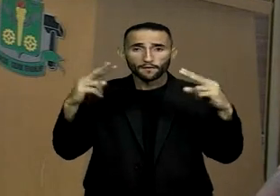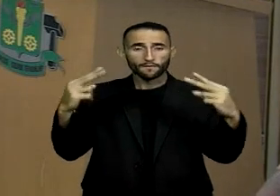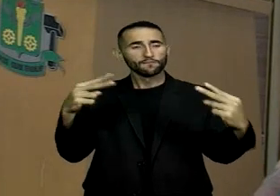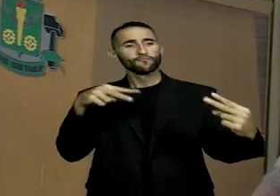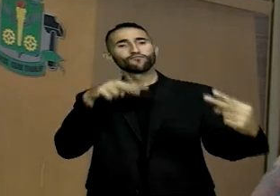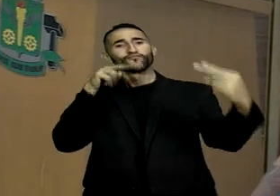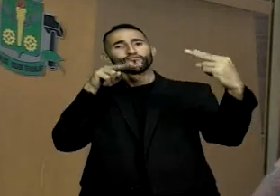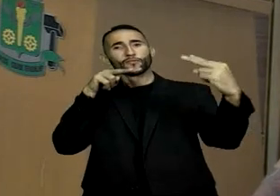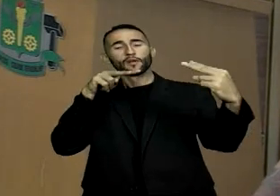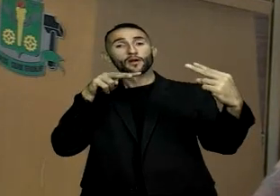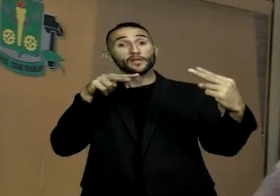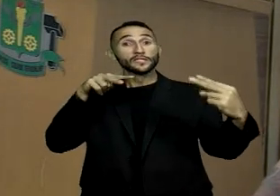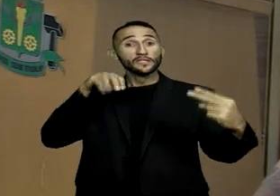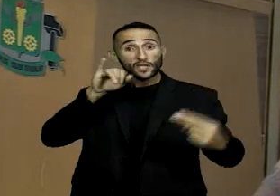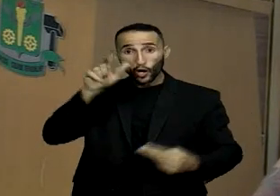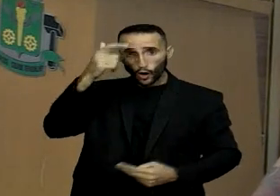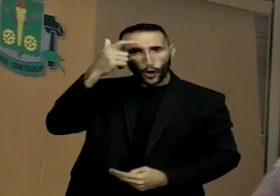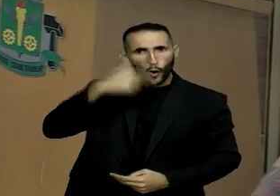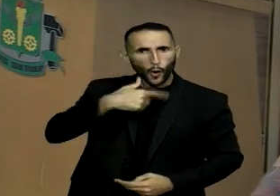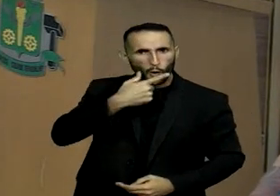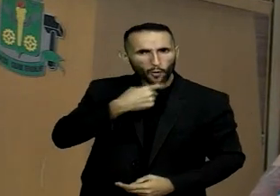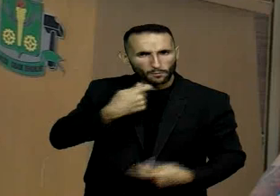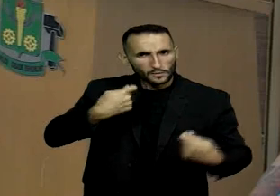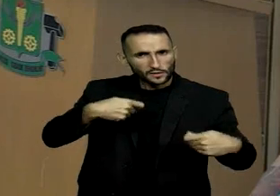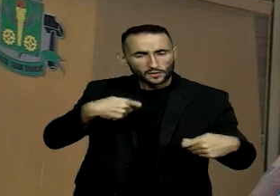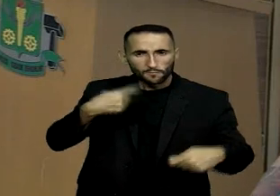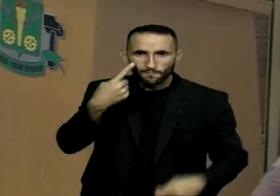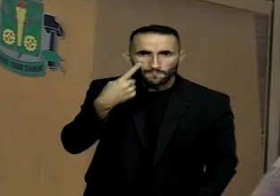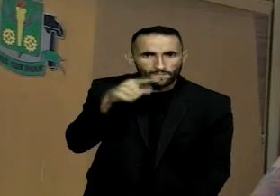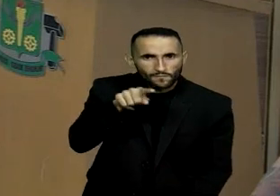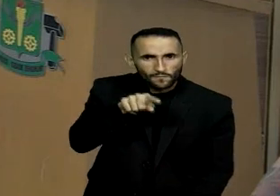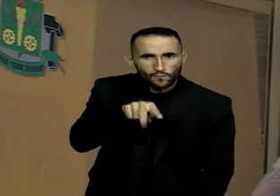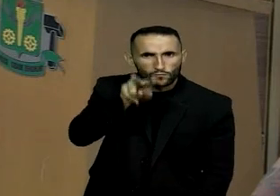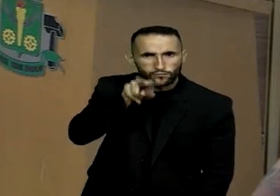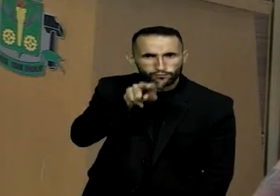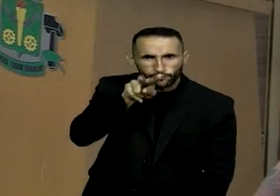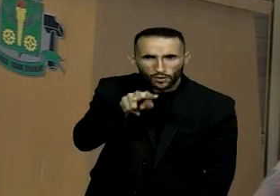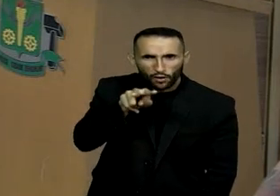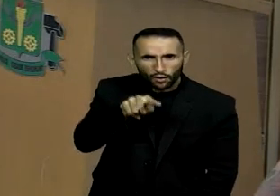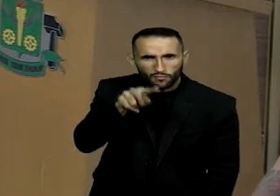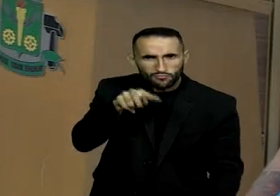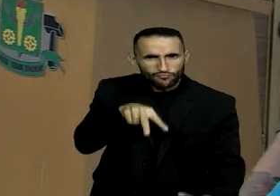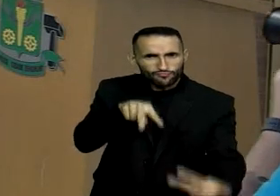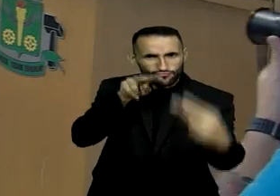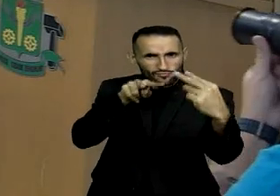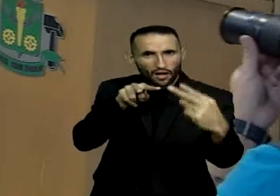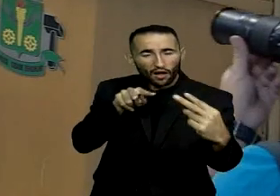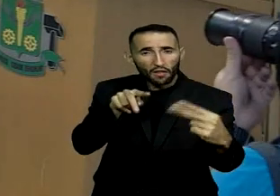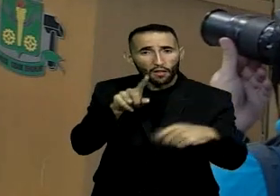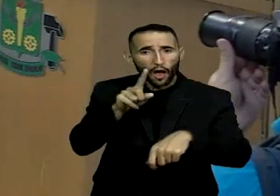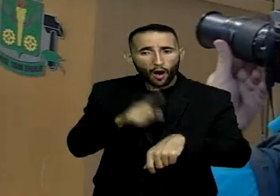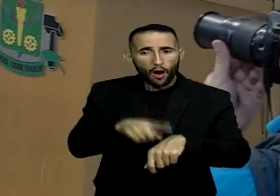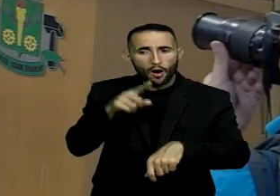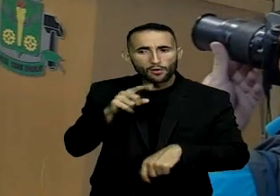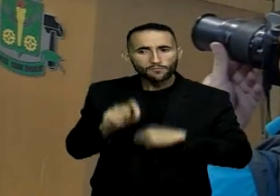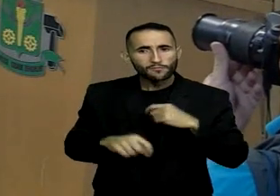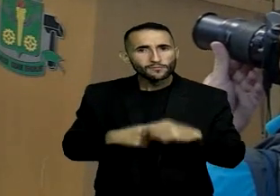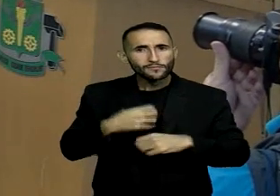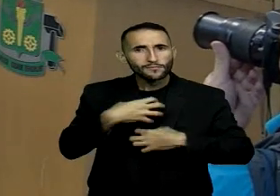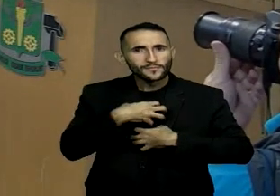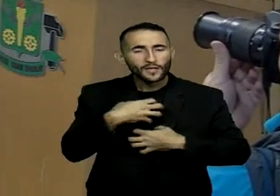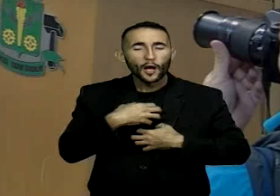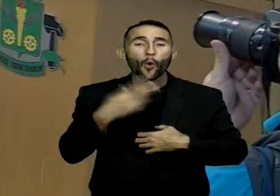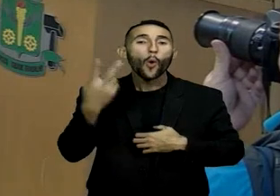que o homem tem que ter, é para falar, é olhando no olho, é entendendo o que a pessoa está sentindo naquele momento. E eu lembro que uma vez